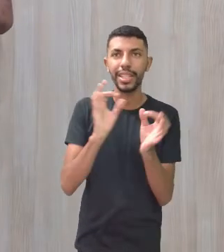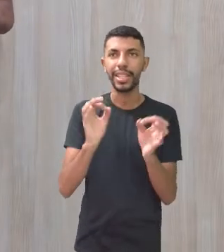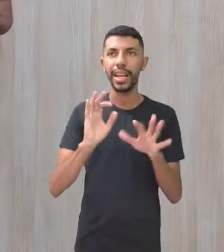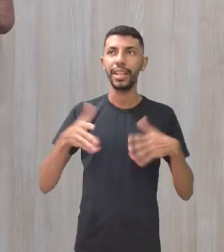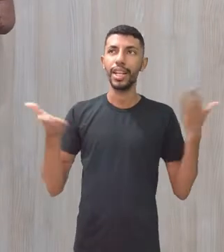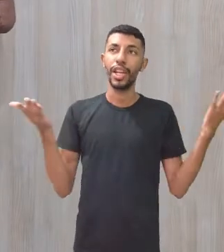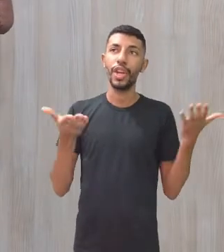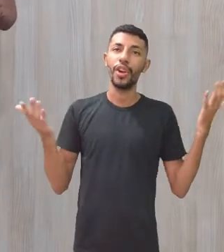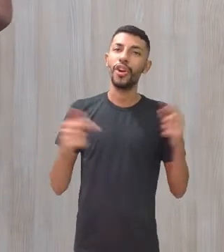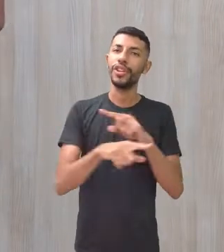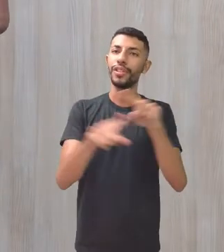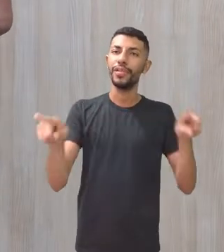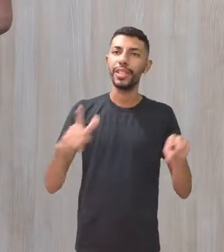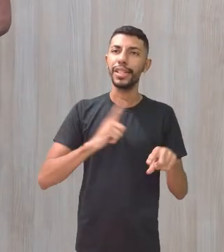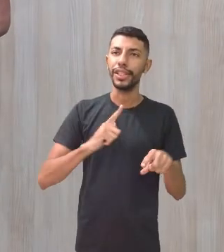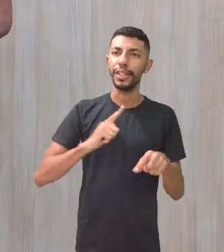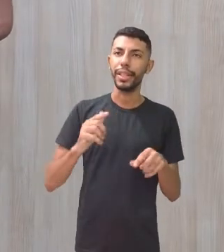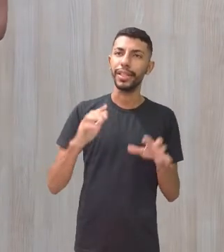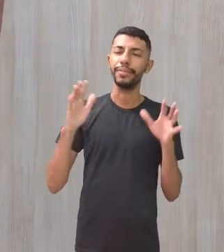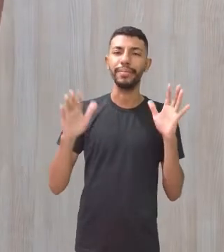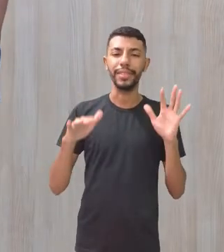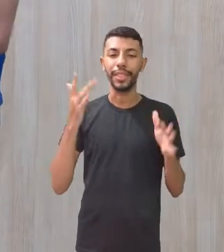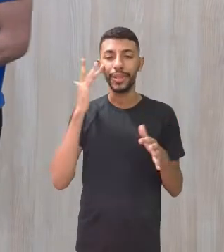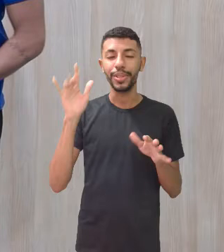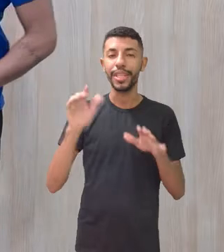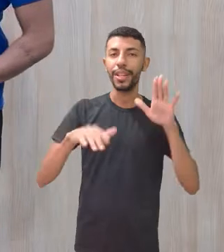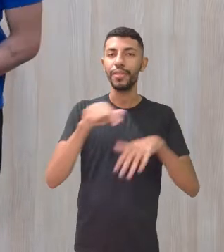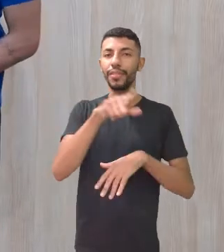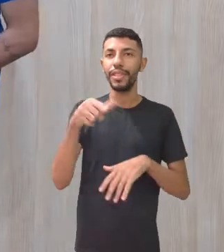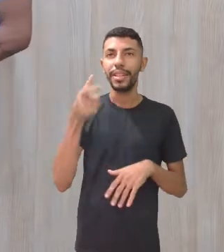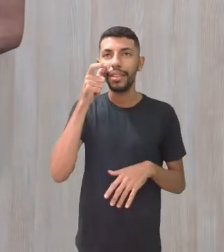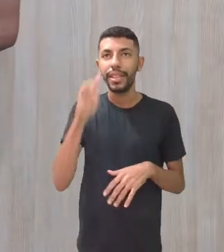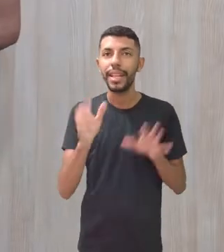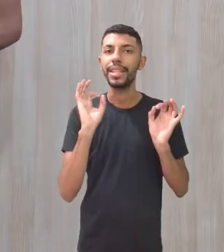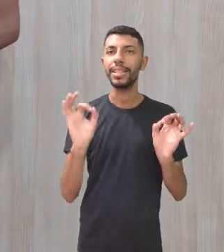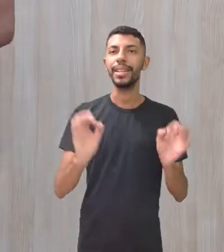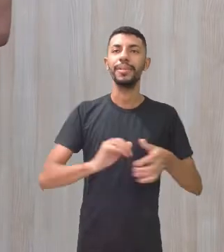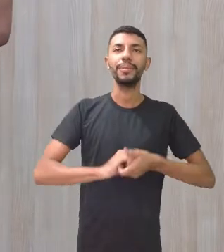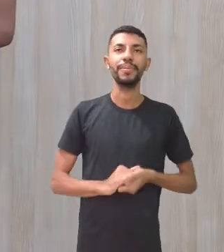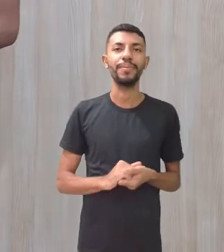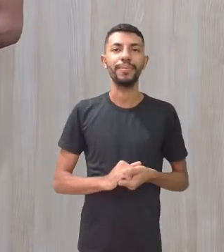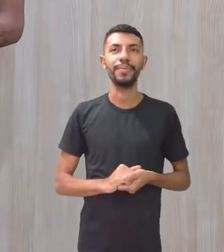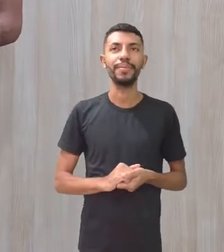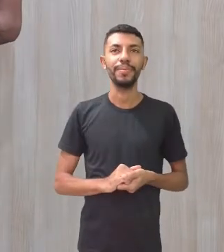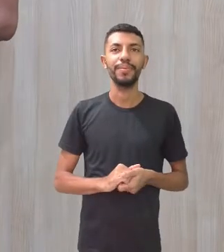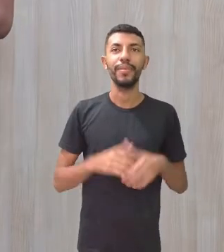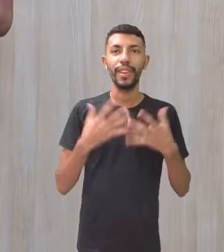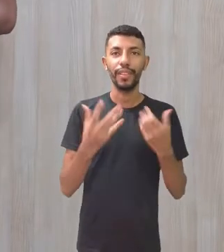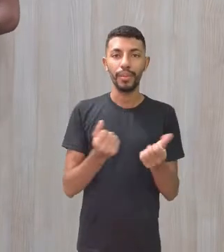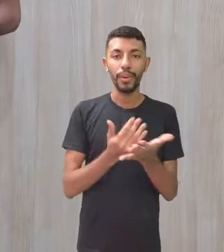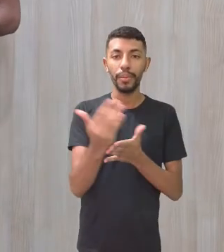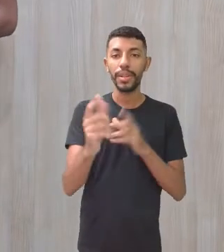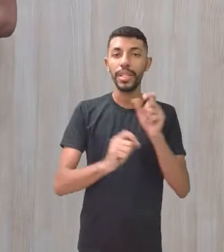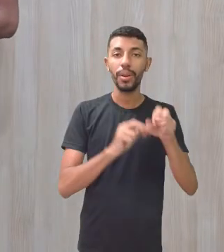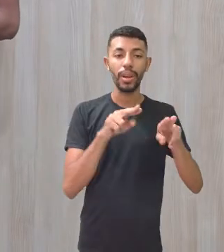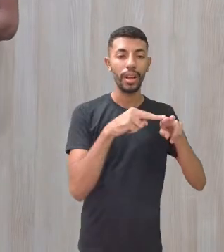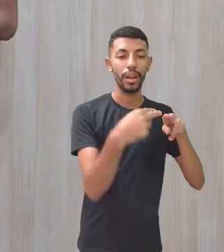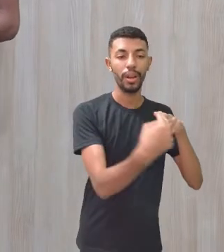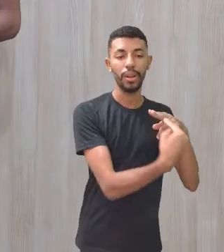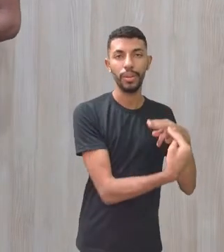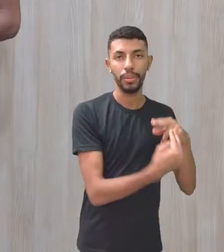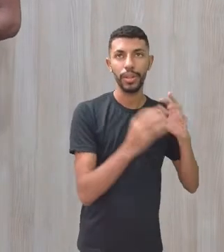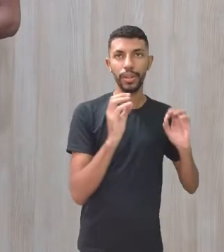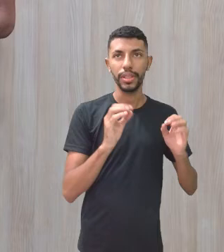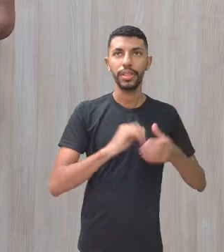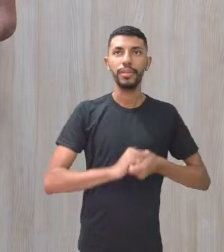jogos eletrônicos, né? Acho que vocês vão se interessar e de jogar ele depois. Certo? Vamos lá, começando com o nosso